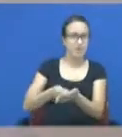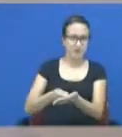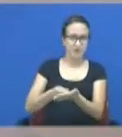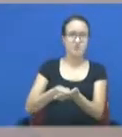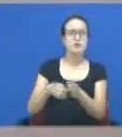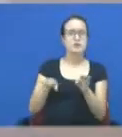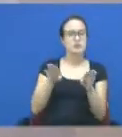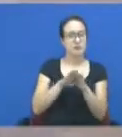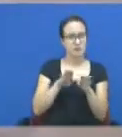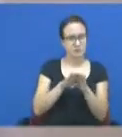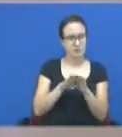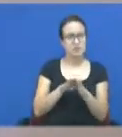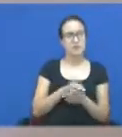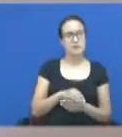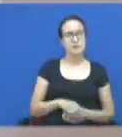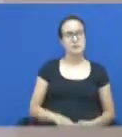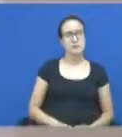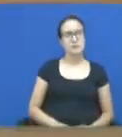nesse sentido.